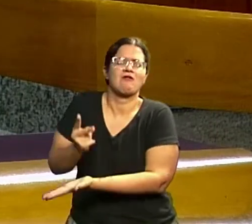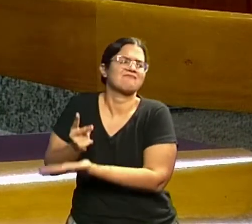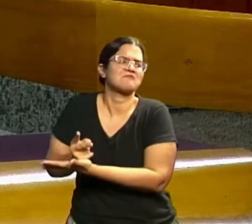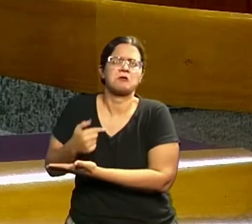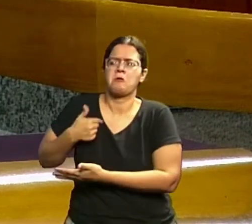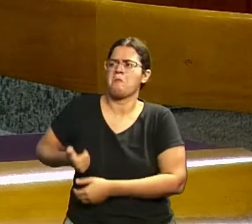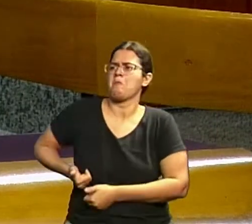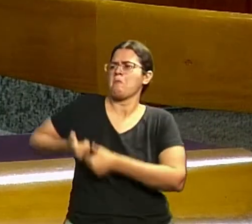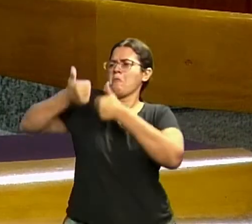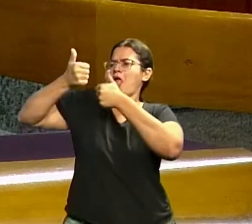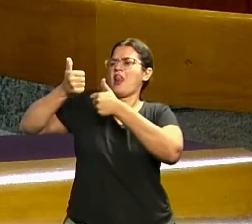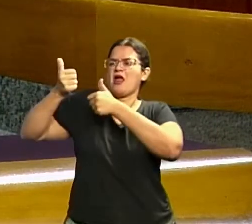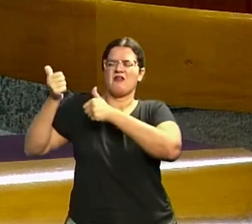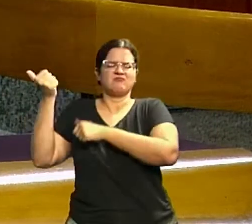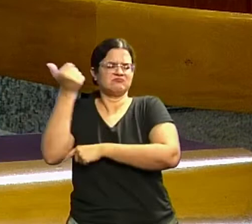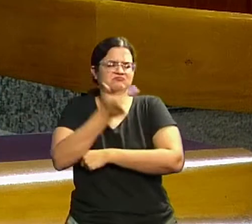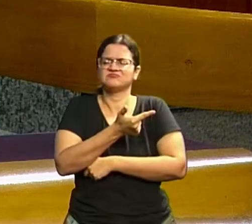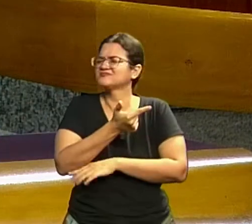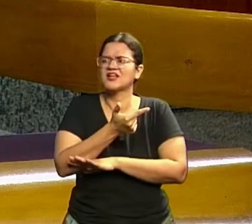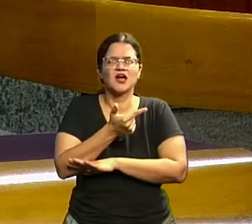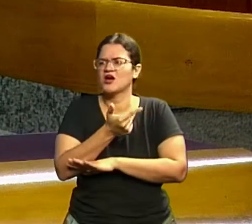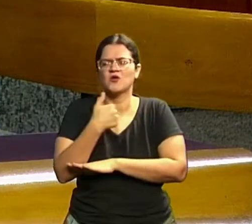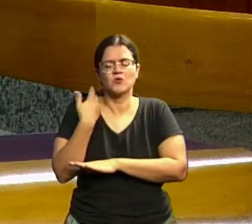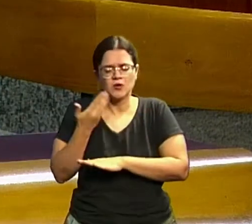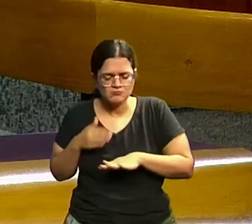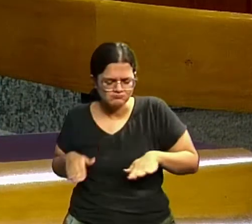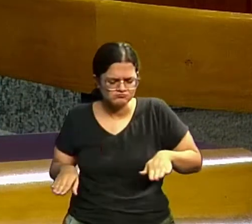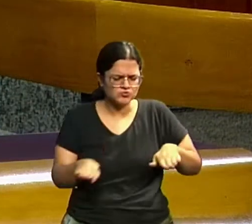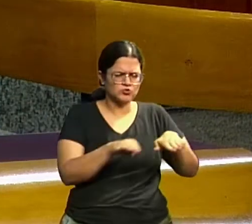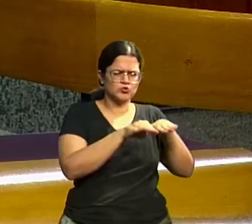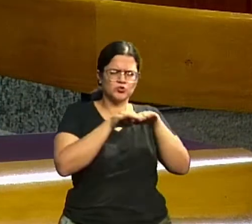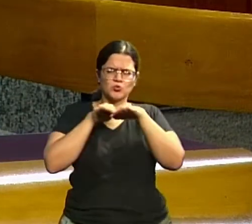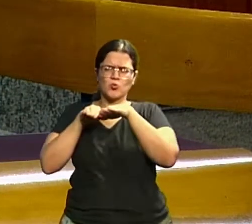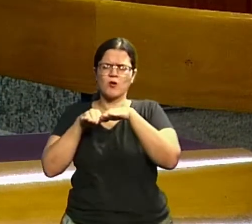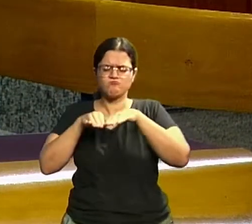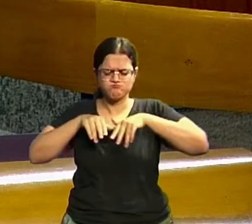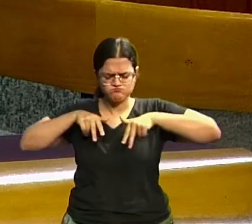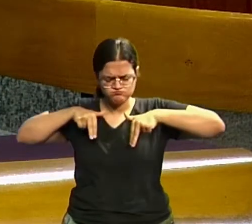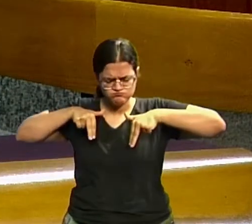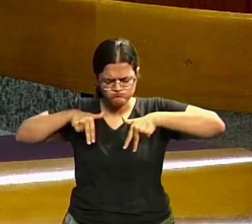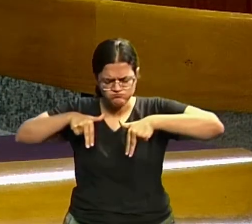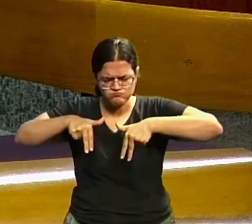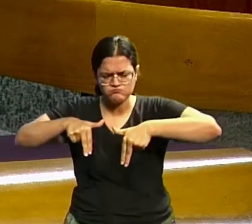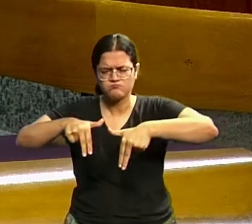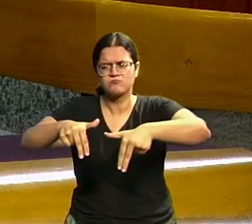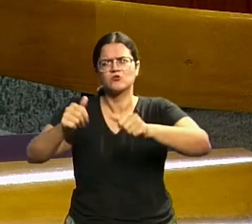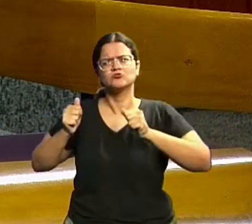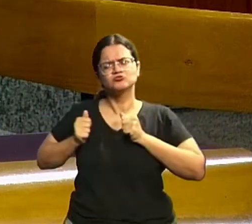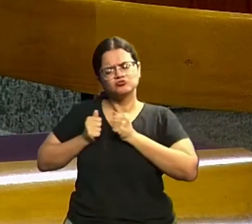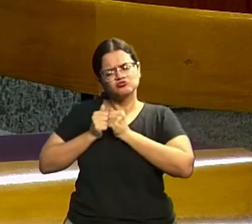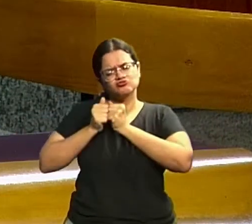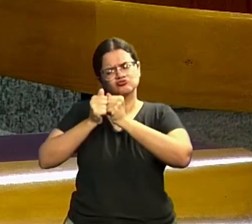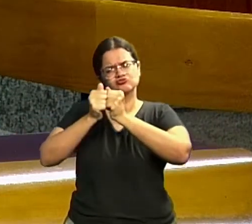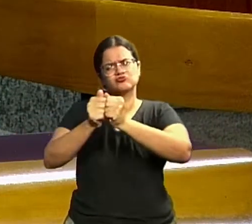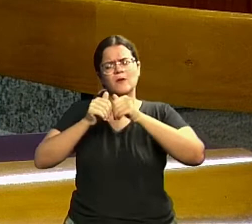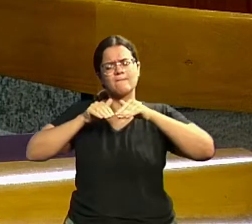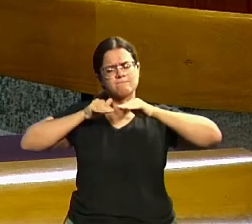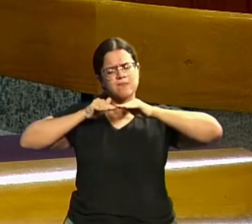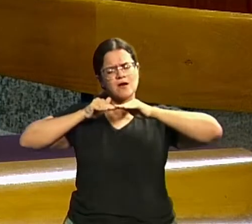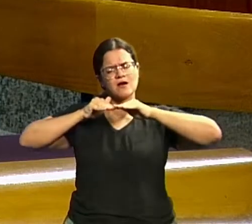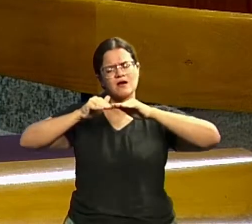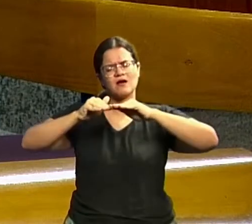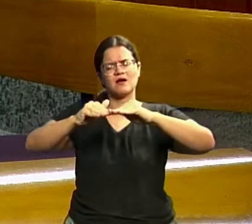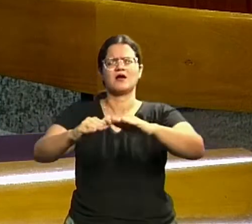nós queremos ser igual e lado a lado caminhar com os nossos agentes políticos,